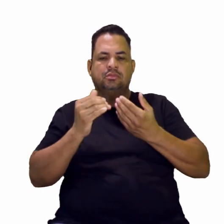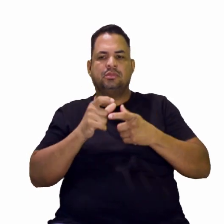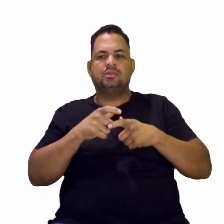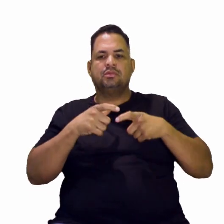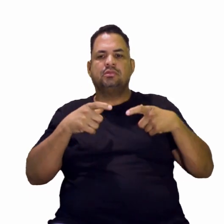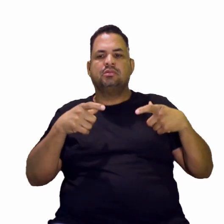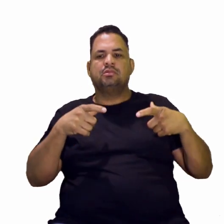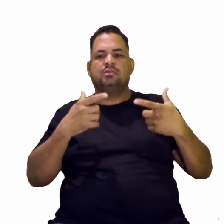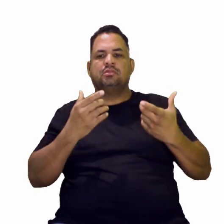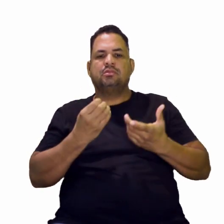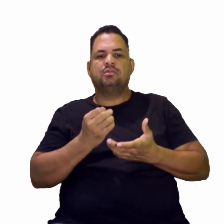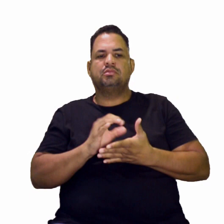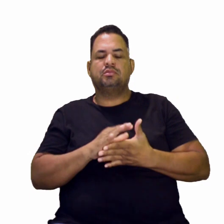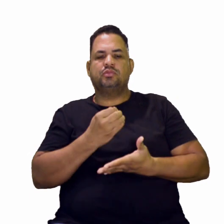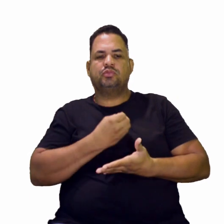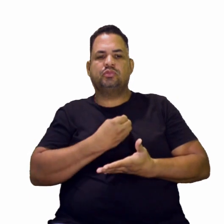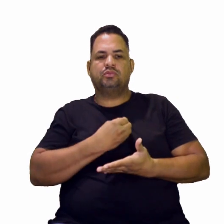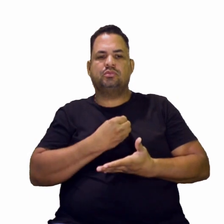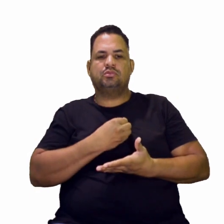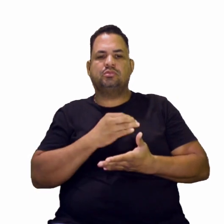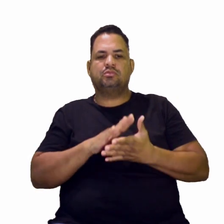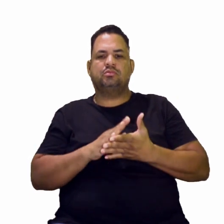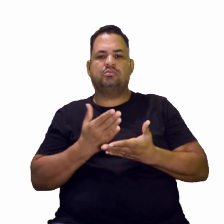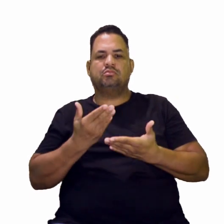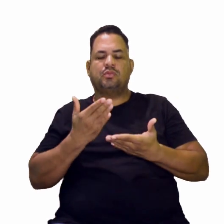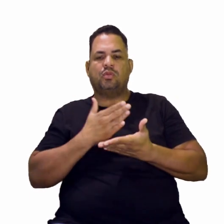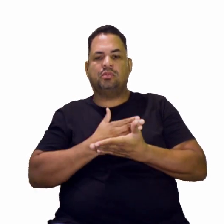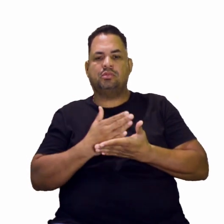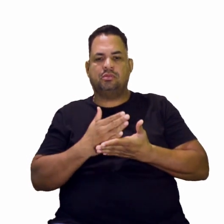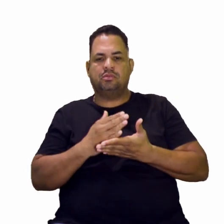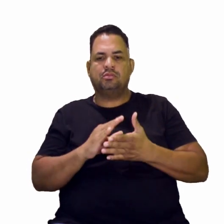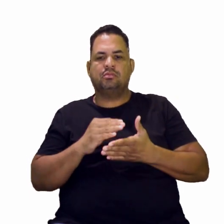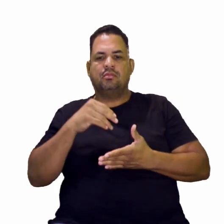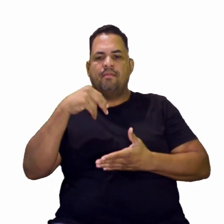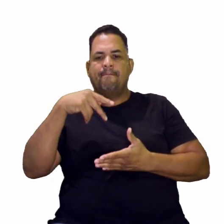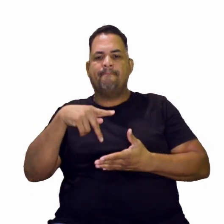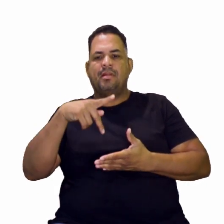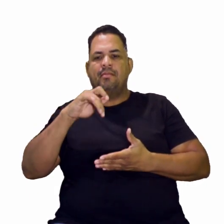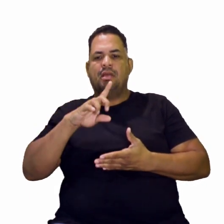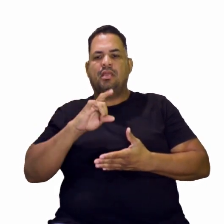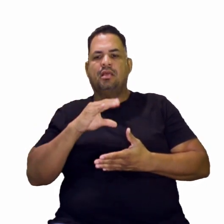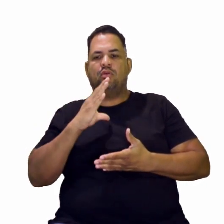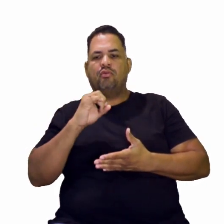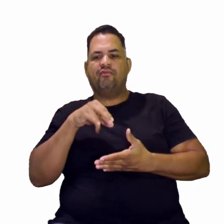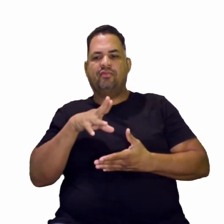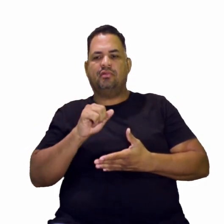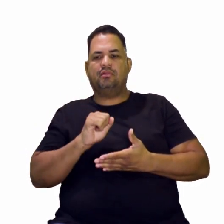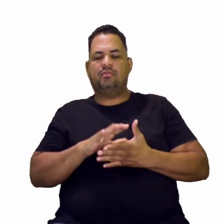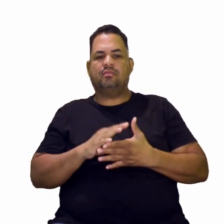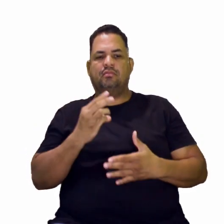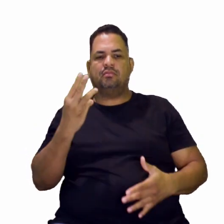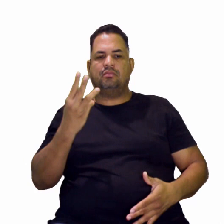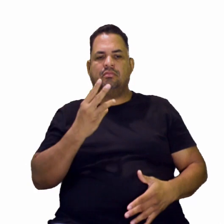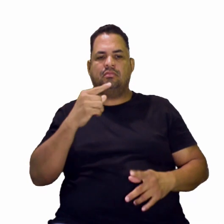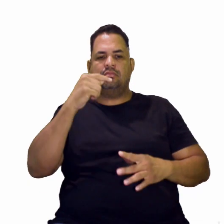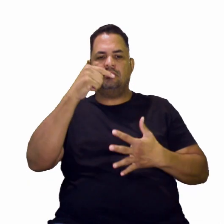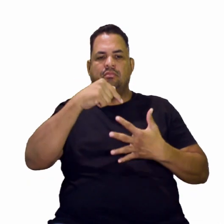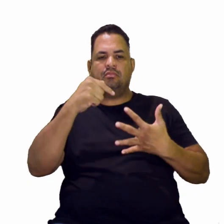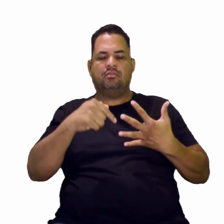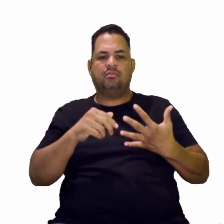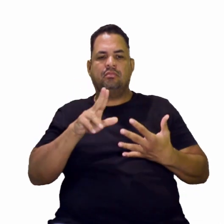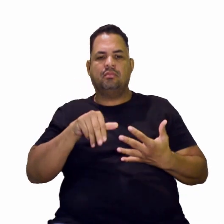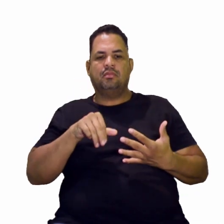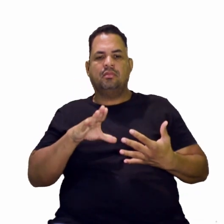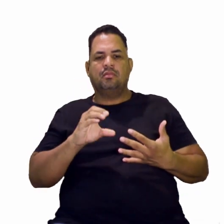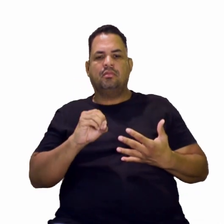número de peixes de espécies exóticas introduzidas, como o mapará e a corvina, as 3 espécies